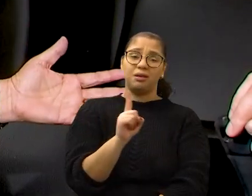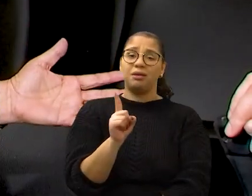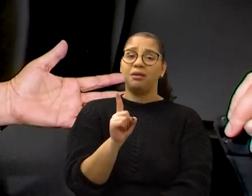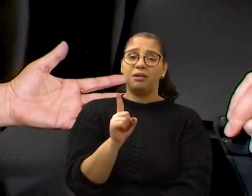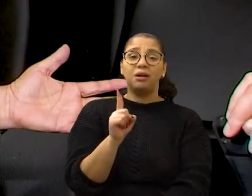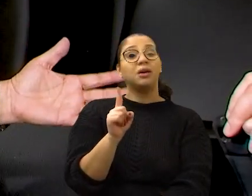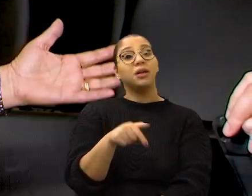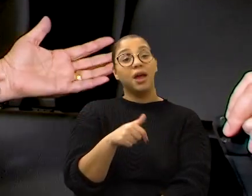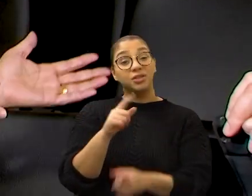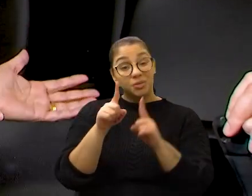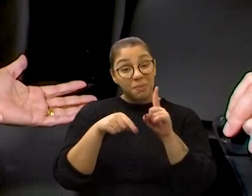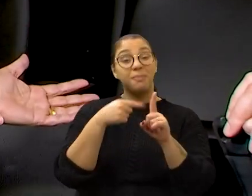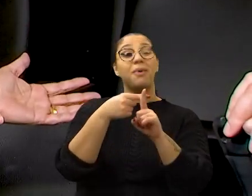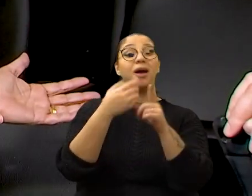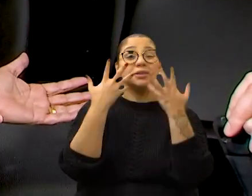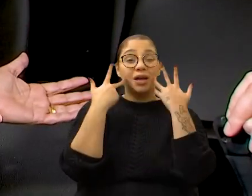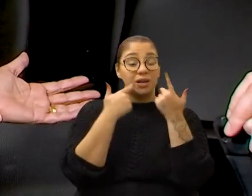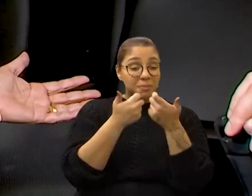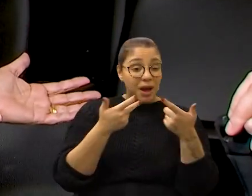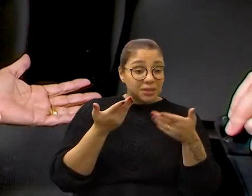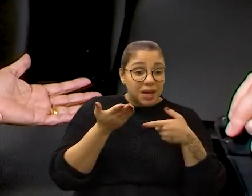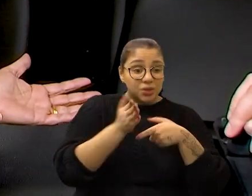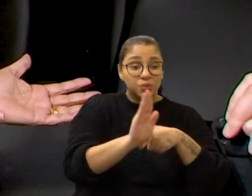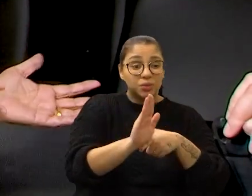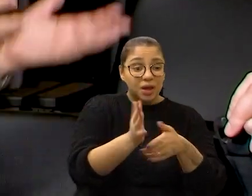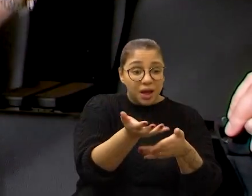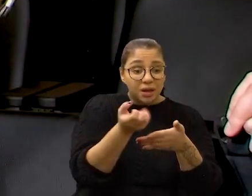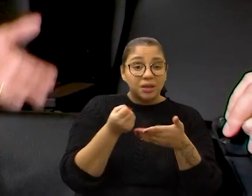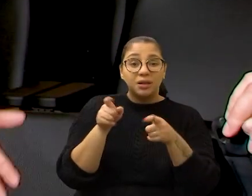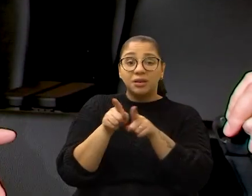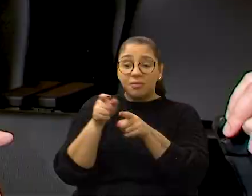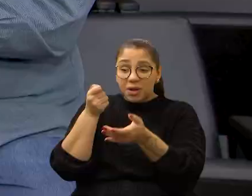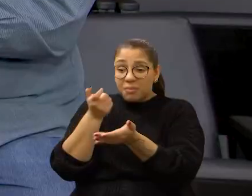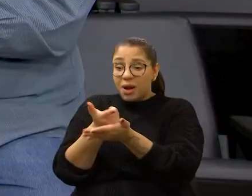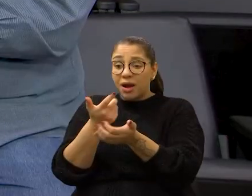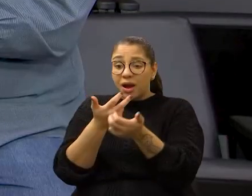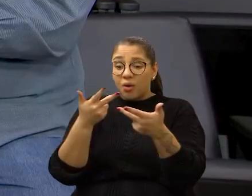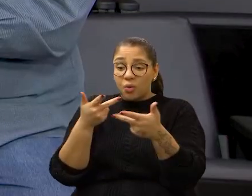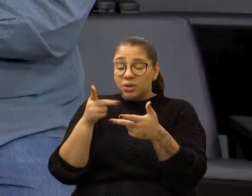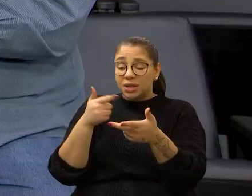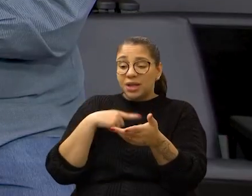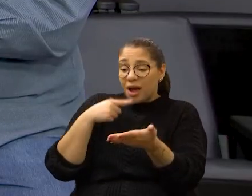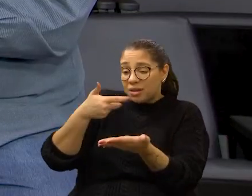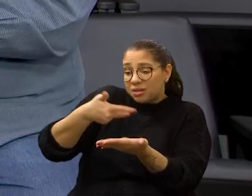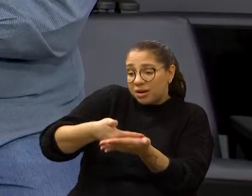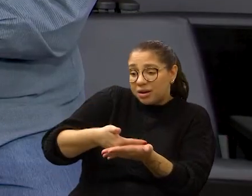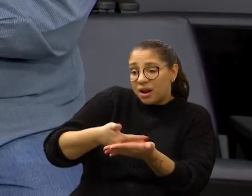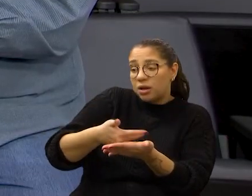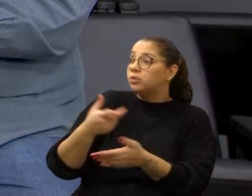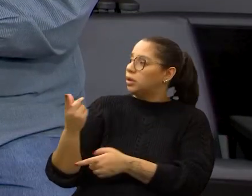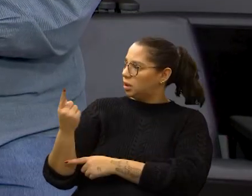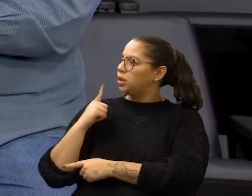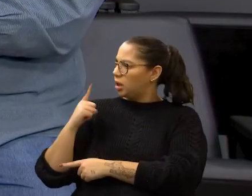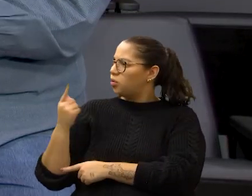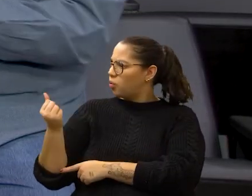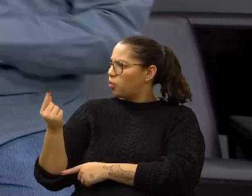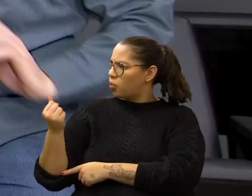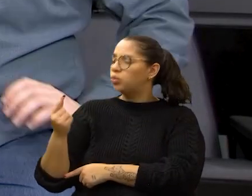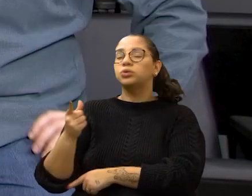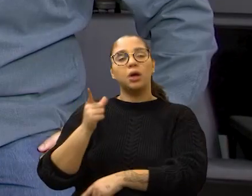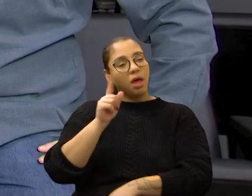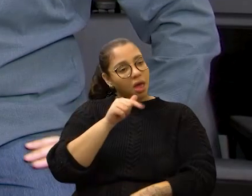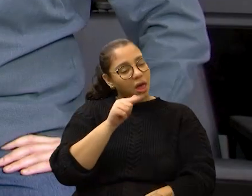de pegar mais animais, né, estar socorrendo mais animais, nem de pagar as contas daqueles que estão internados. Claro, tem tudo um custo,